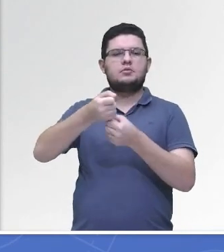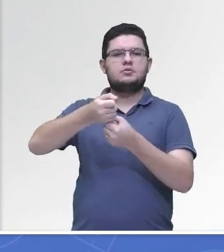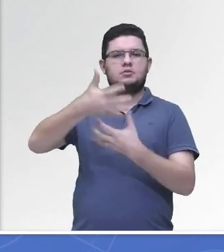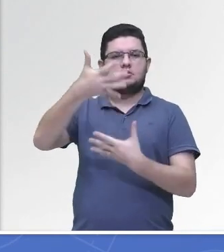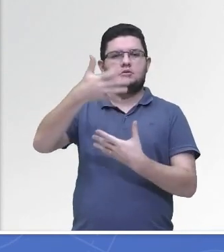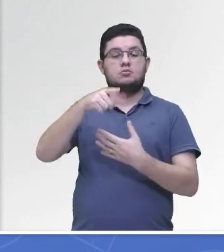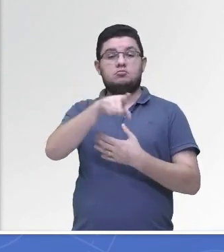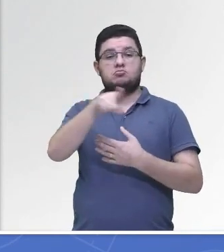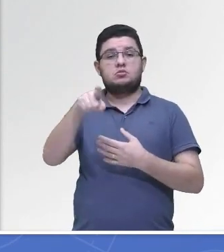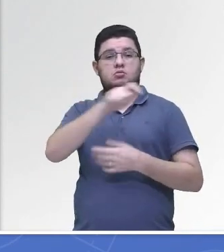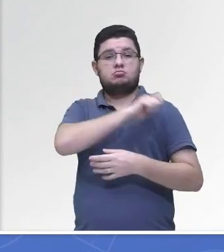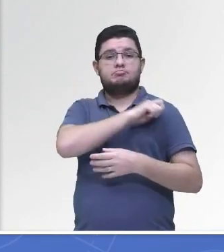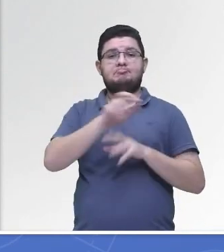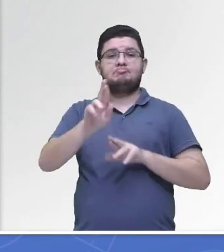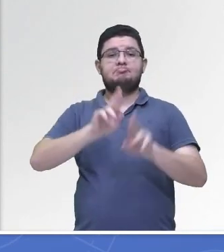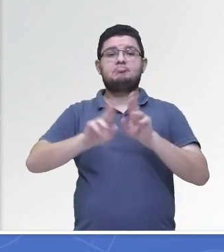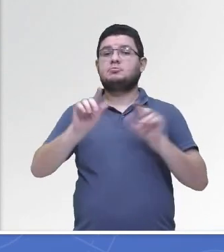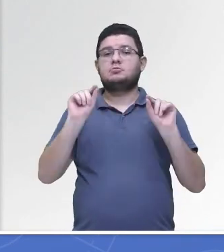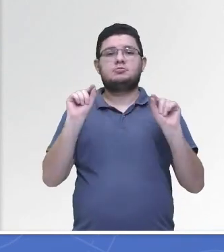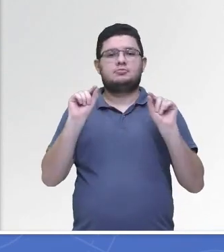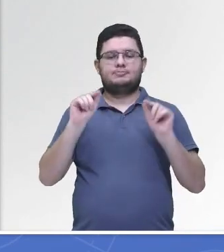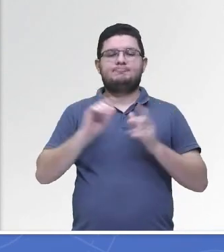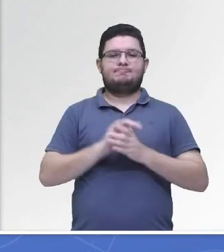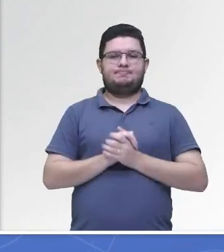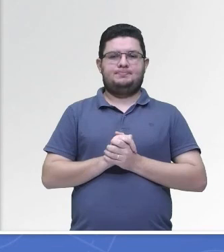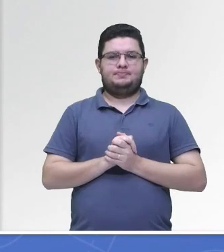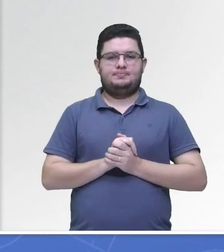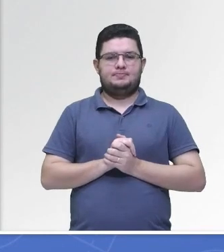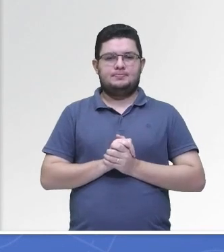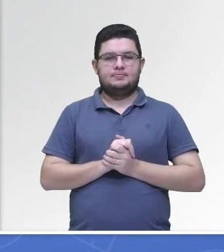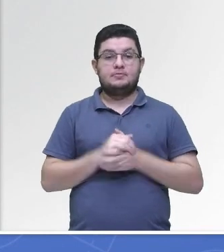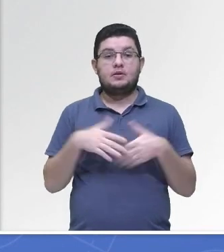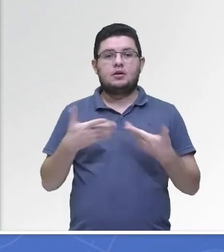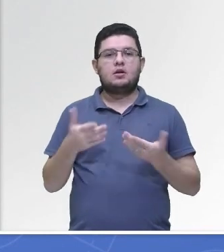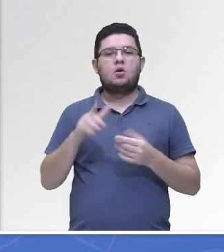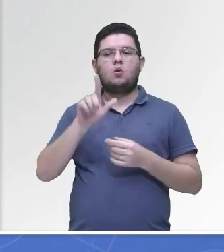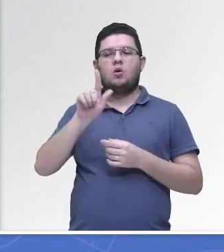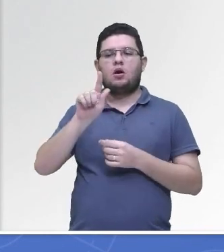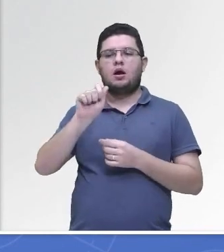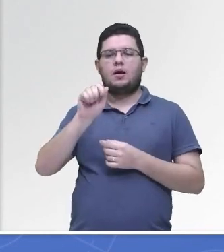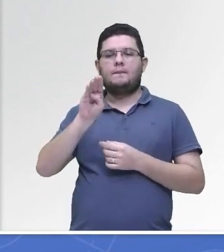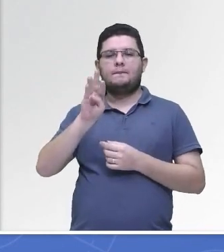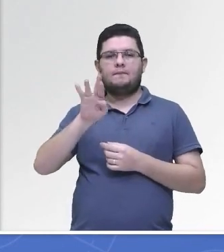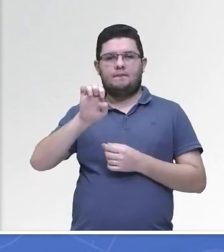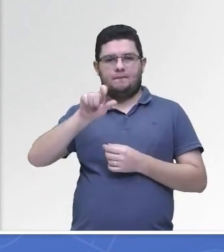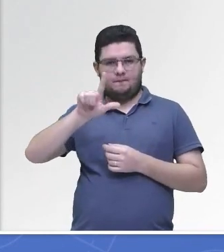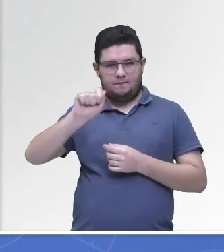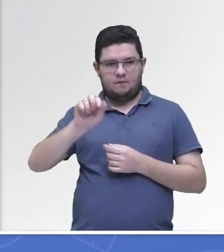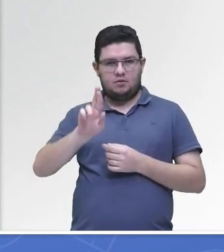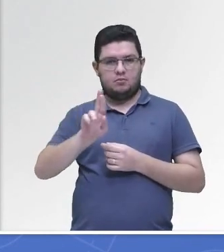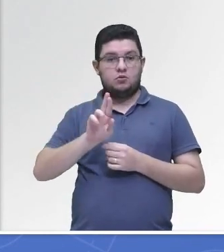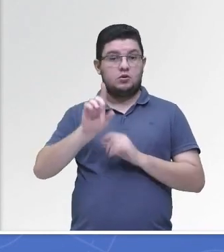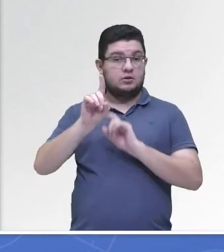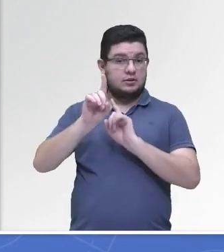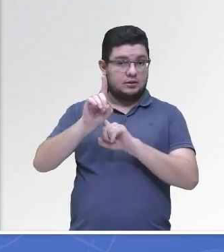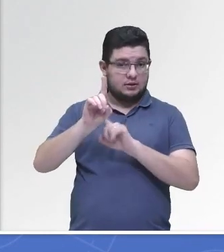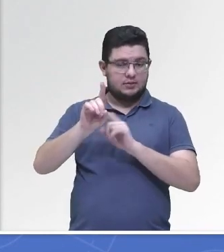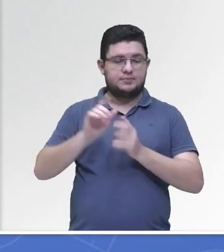estão. Gabriela está dizendo que a letra D, João Mateus, letra D,